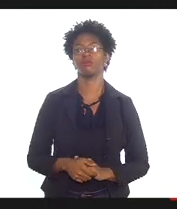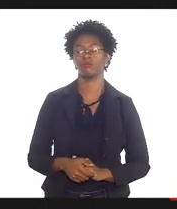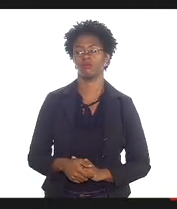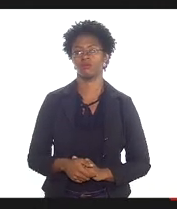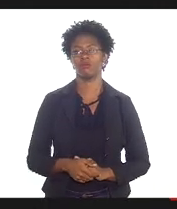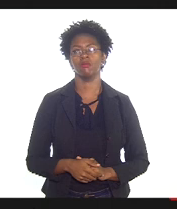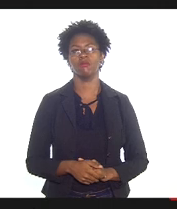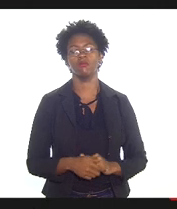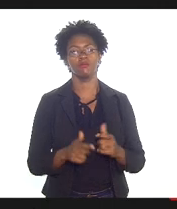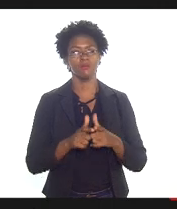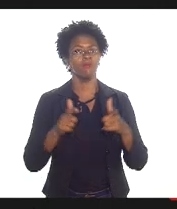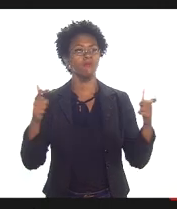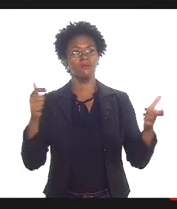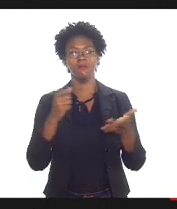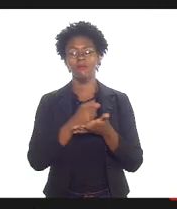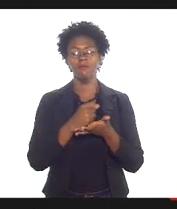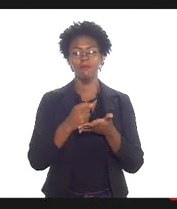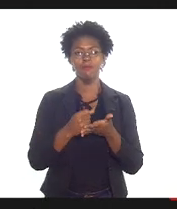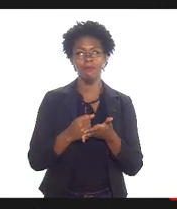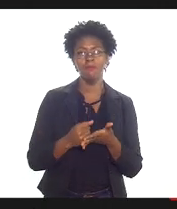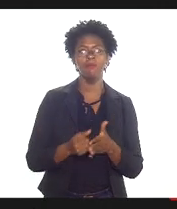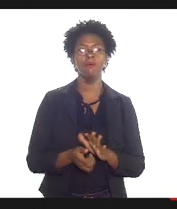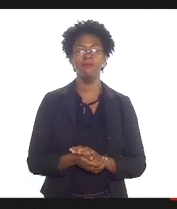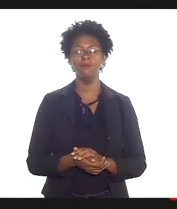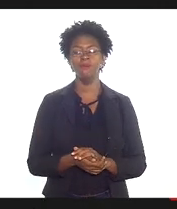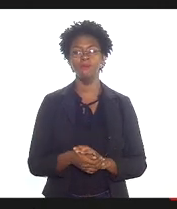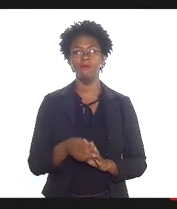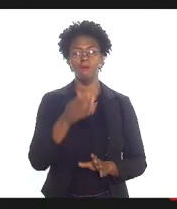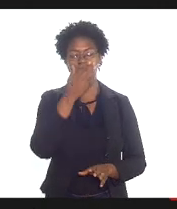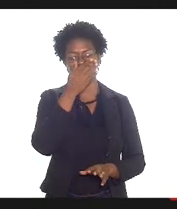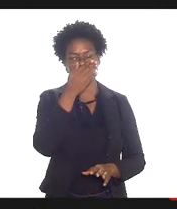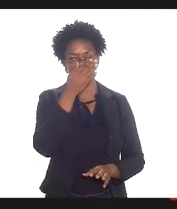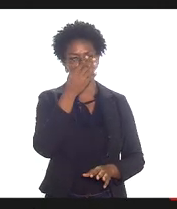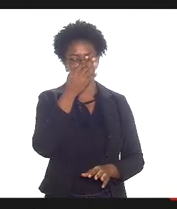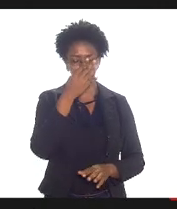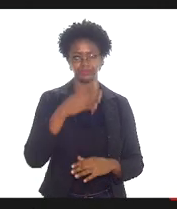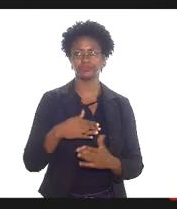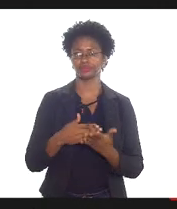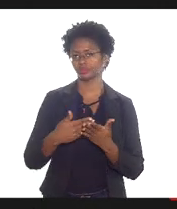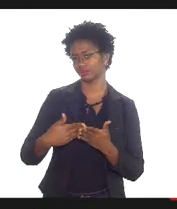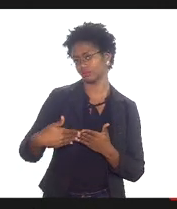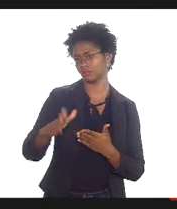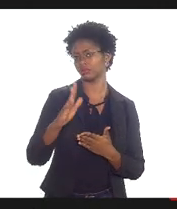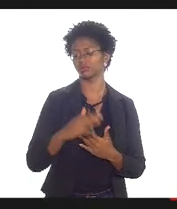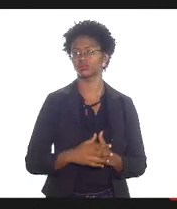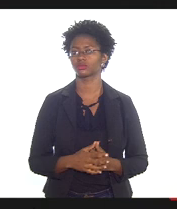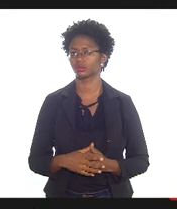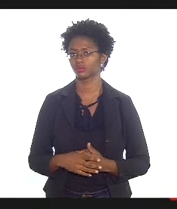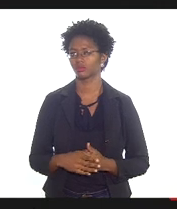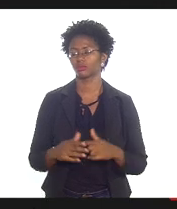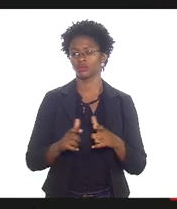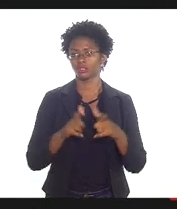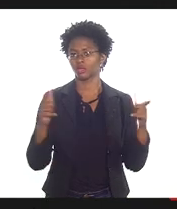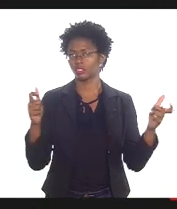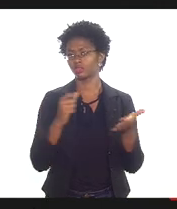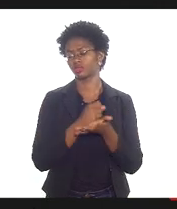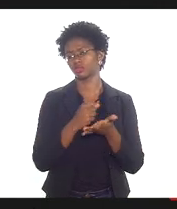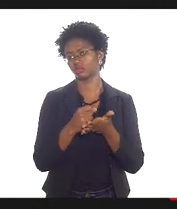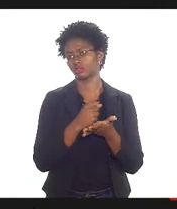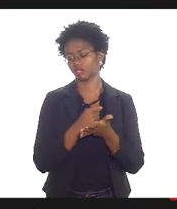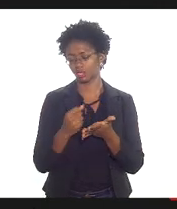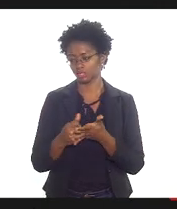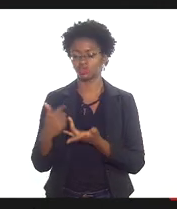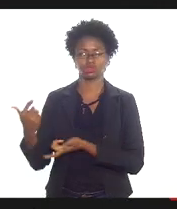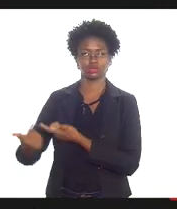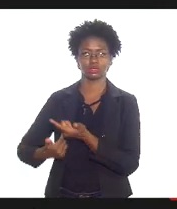grandes contratos, dutos de escoamento, eu vou mostrar lá adiante, grandes contratos de prestação de